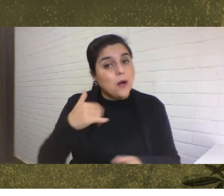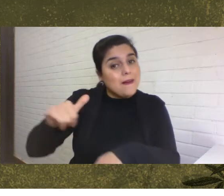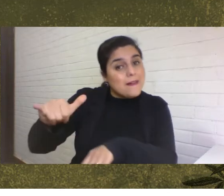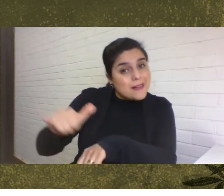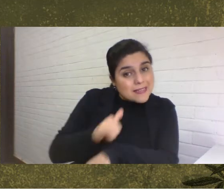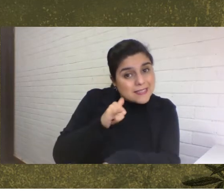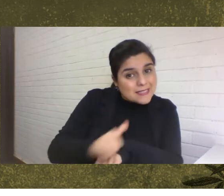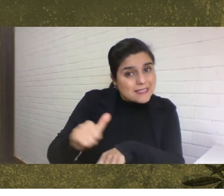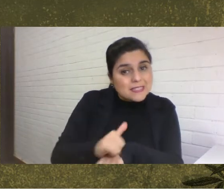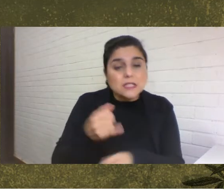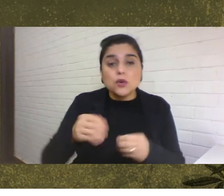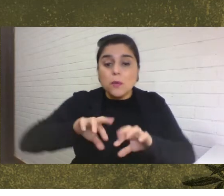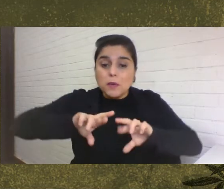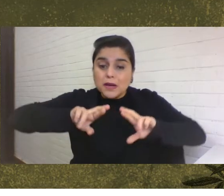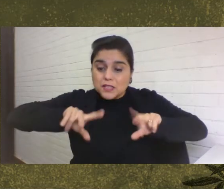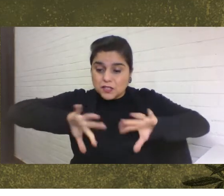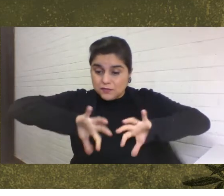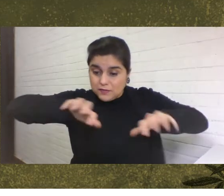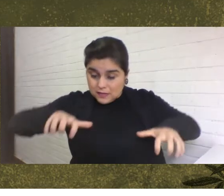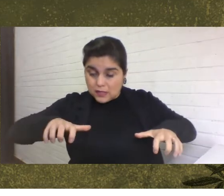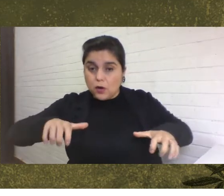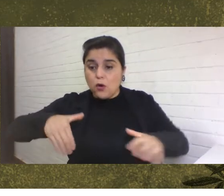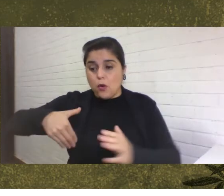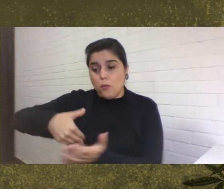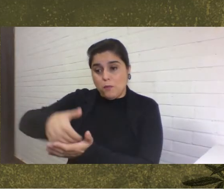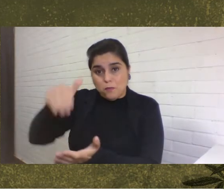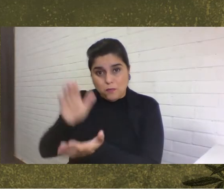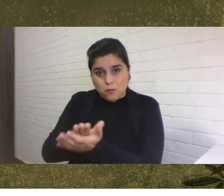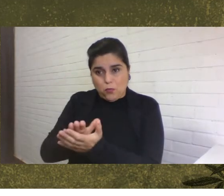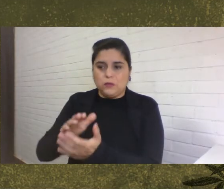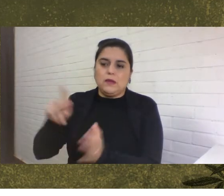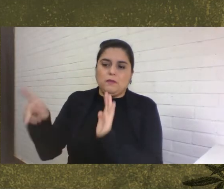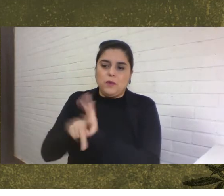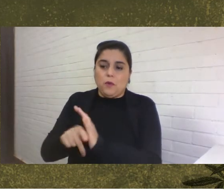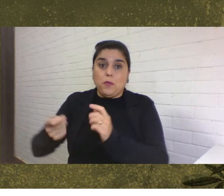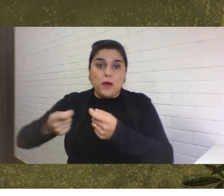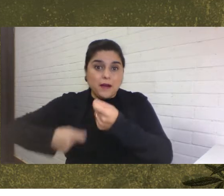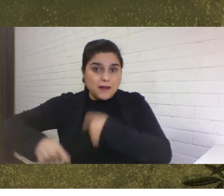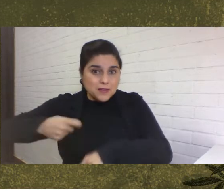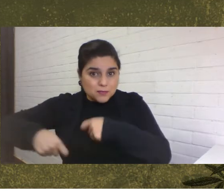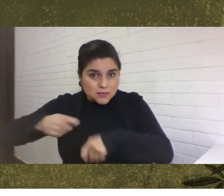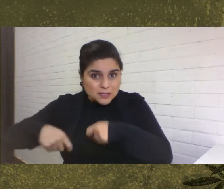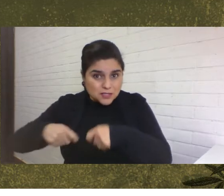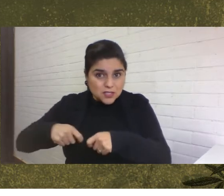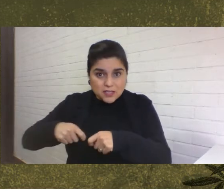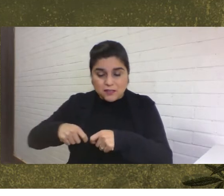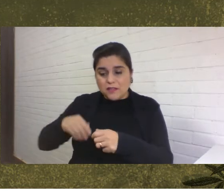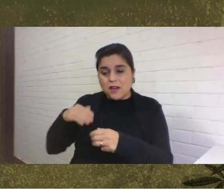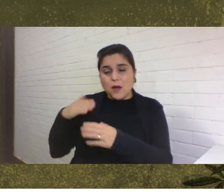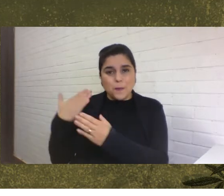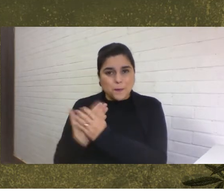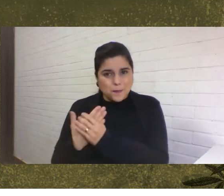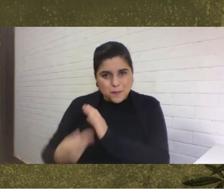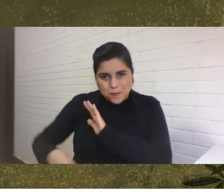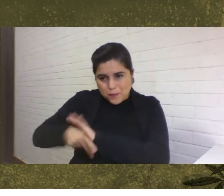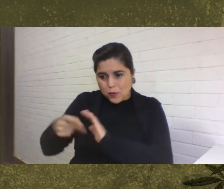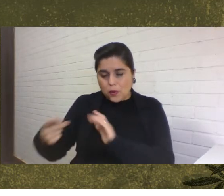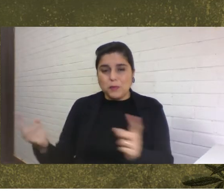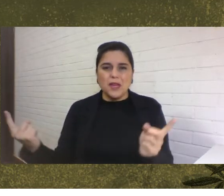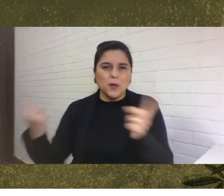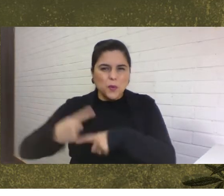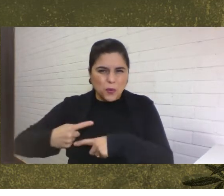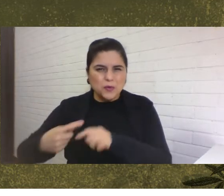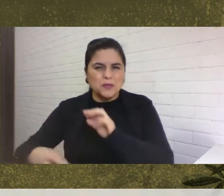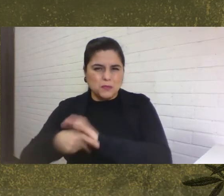digamos, a diferença entre uma punição administrativa, aquilo a que chamamos a contraordenação social,